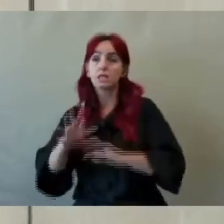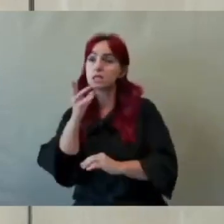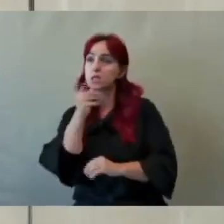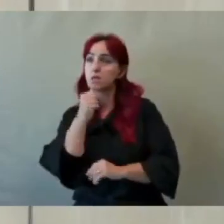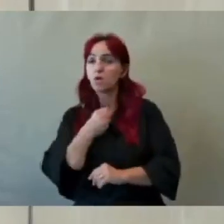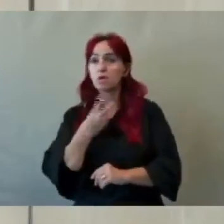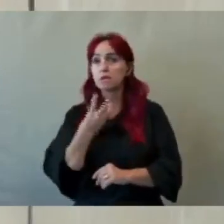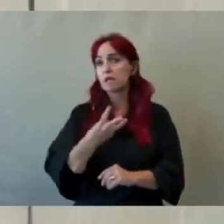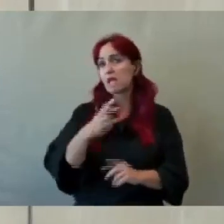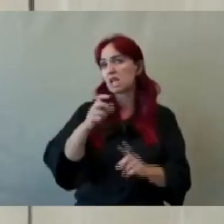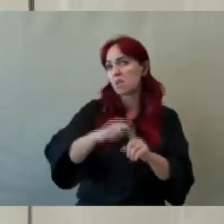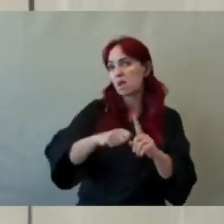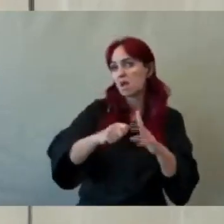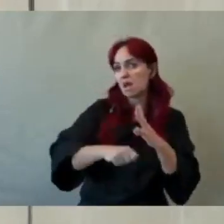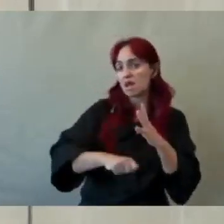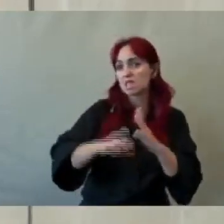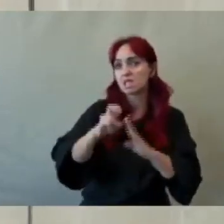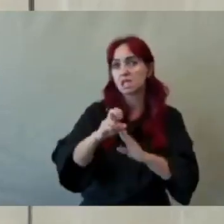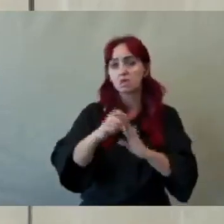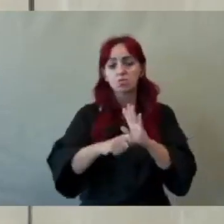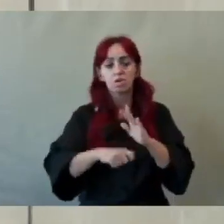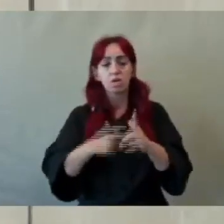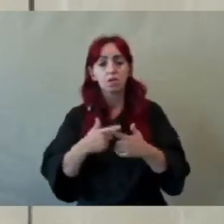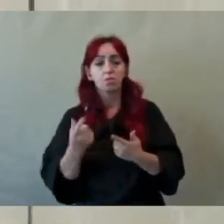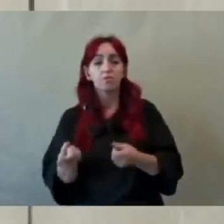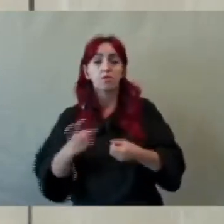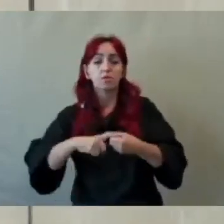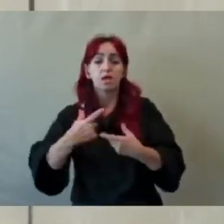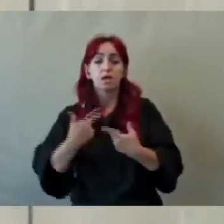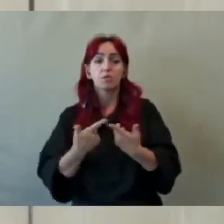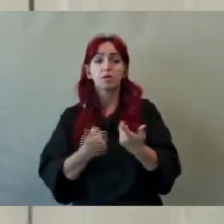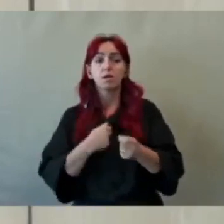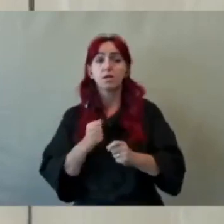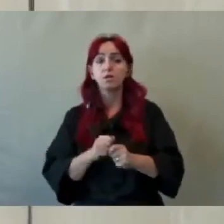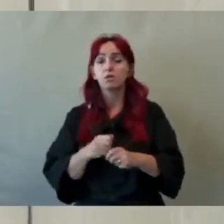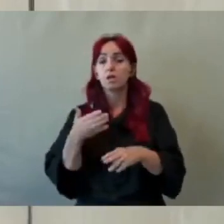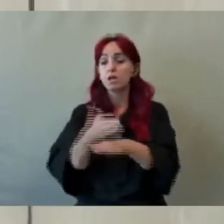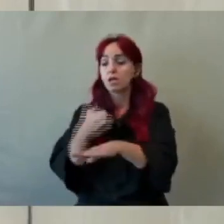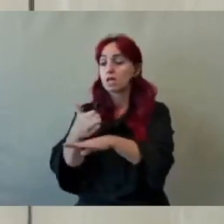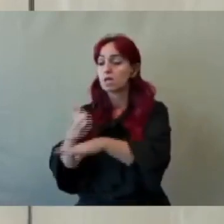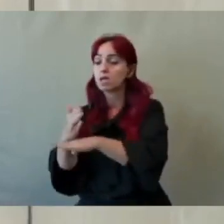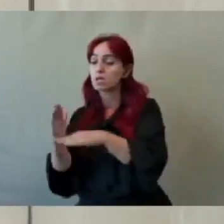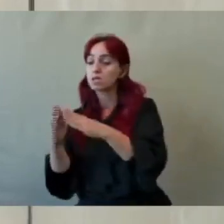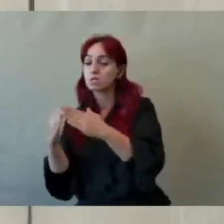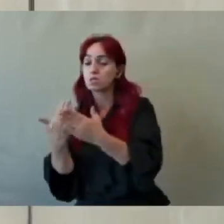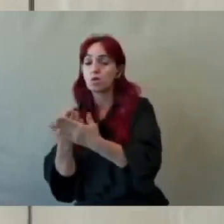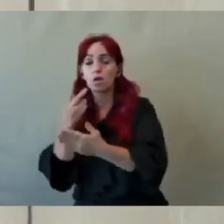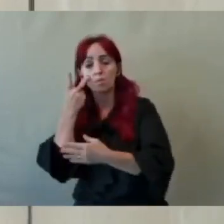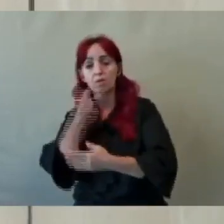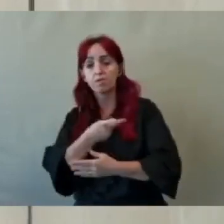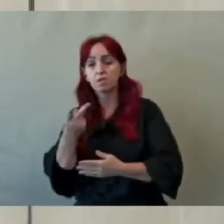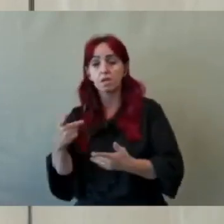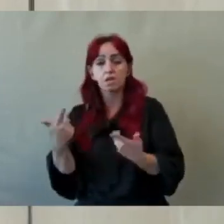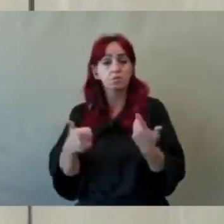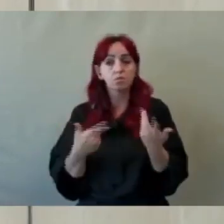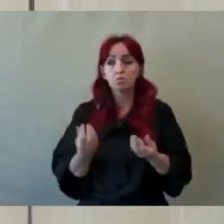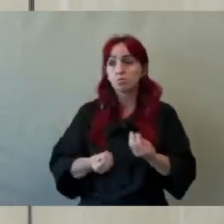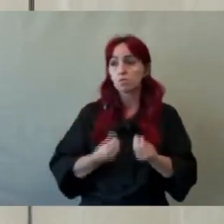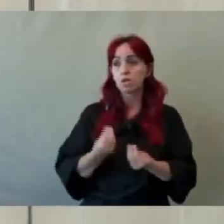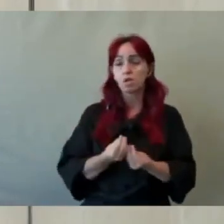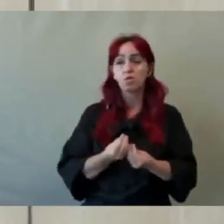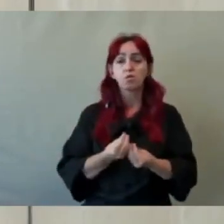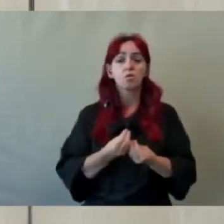5 meses, 6 meses para retomar, porque ele tem um hall de escolas para fazer atendimento. Então, não tem por escola as salas de